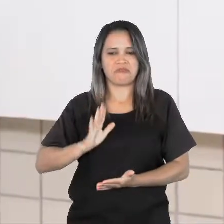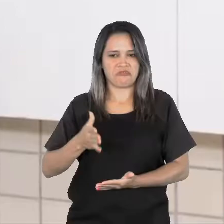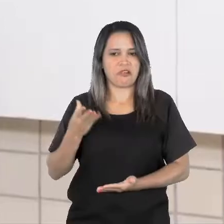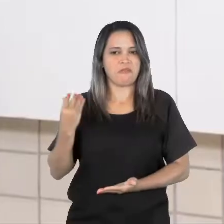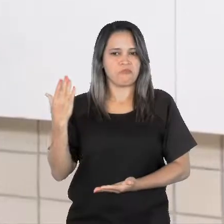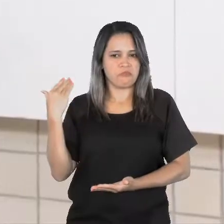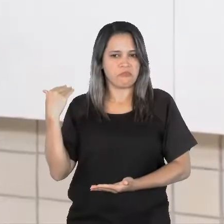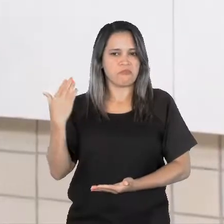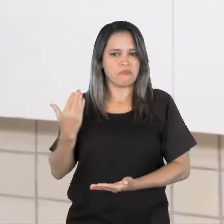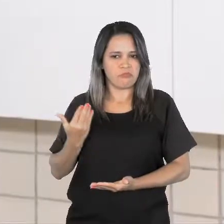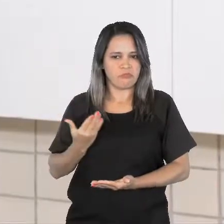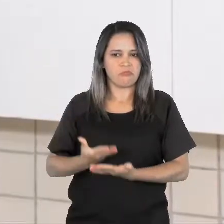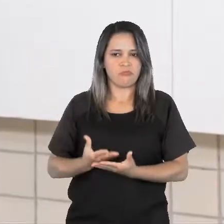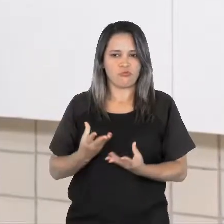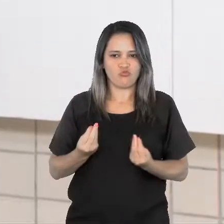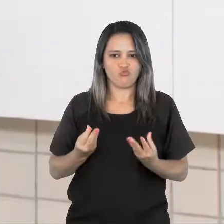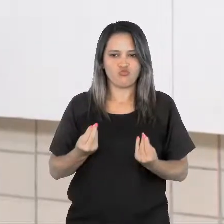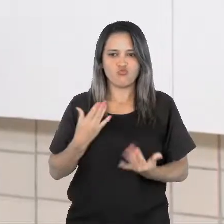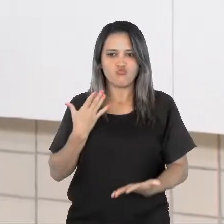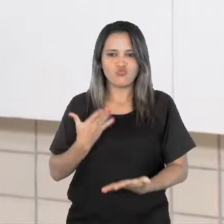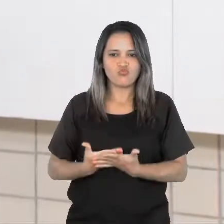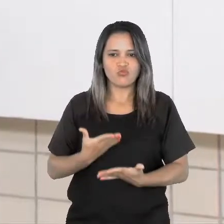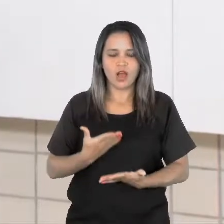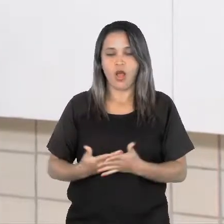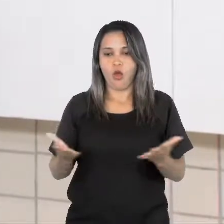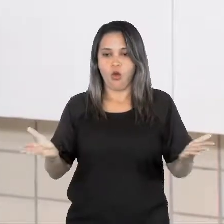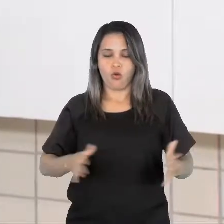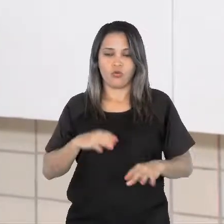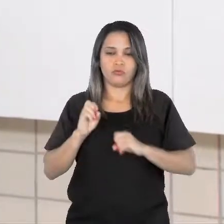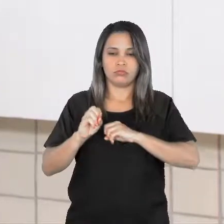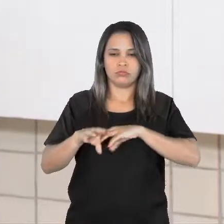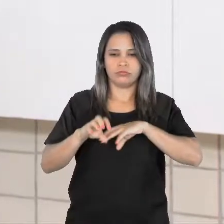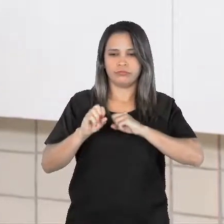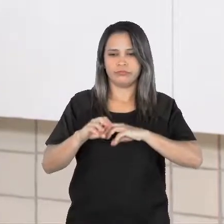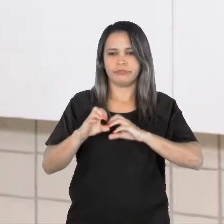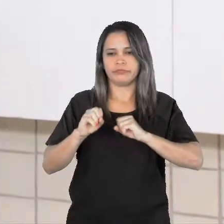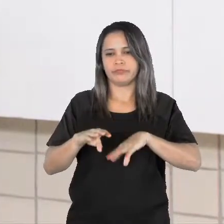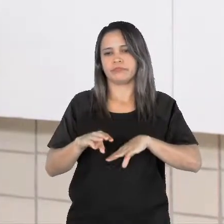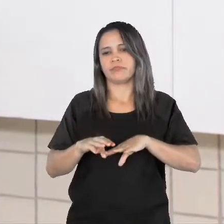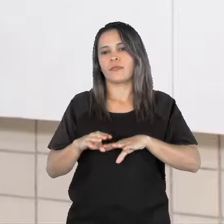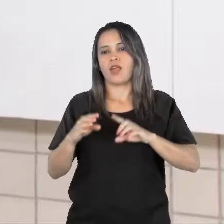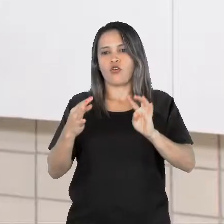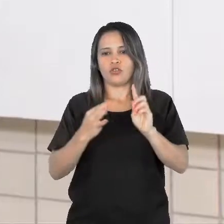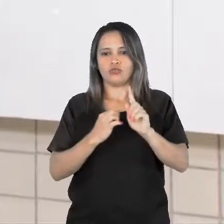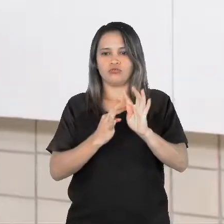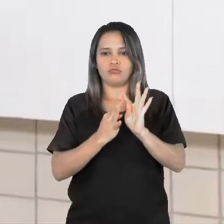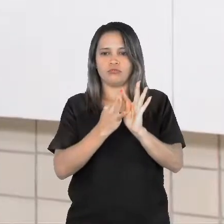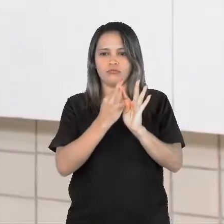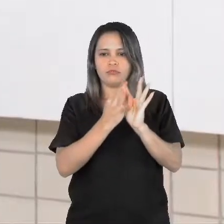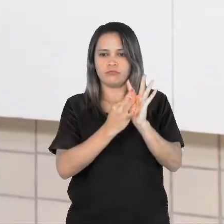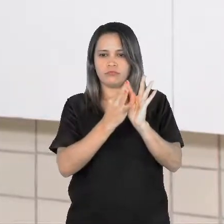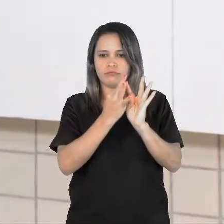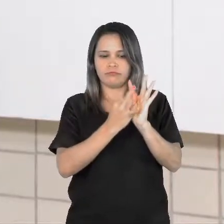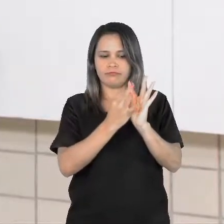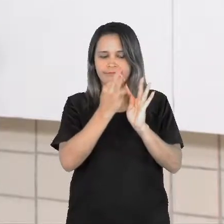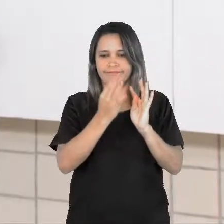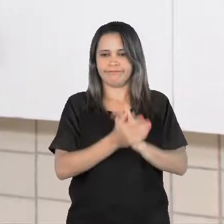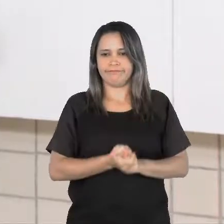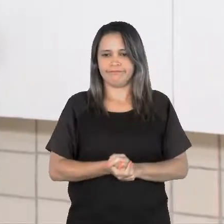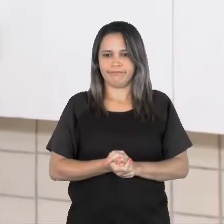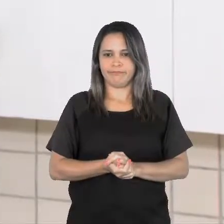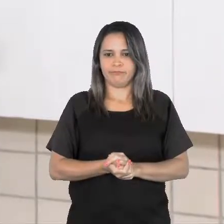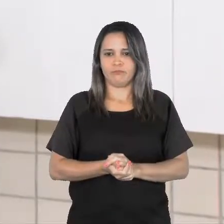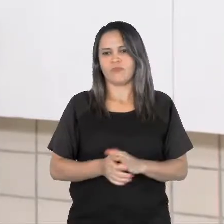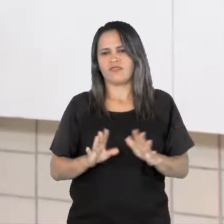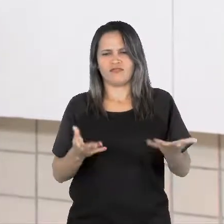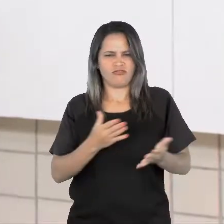não é? Hoje nós estamos aqui para trabalhar sobre medidas de temperatura. Isso aí vocês estão